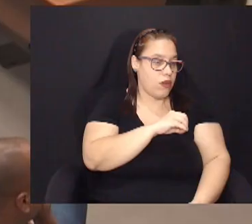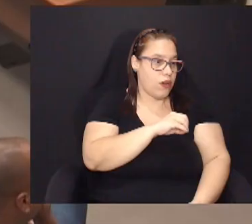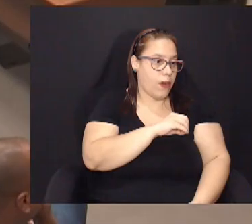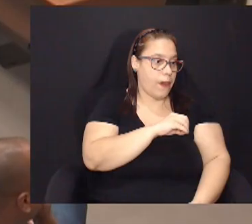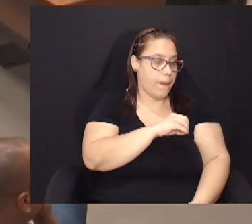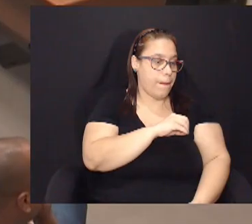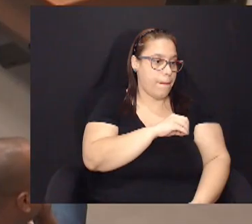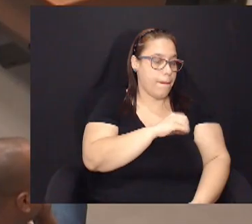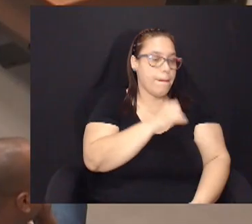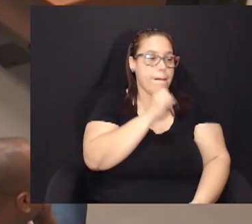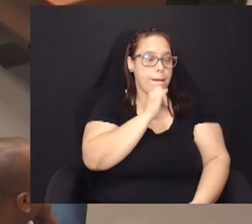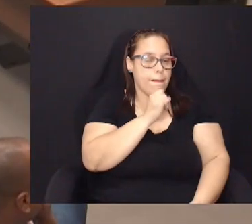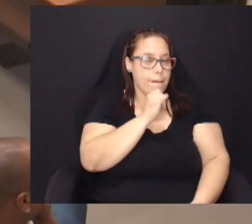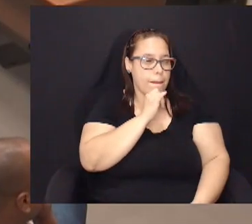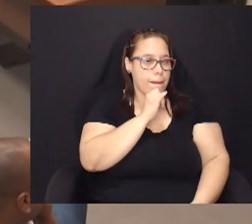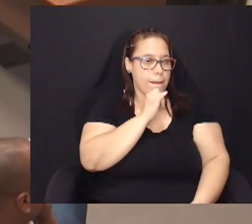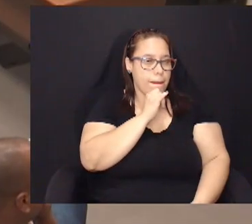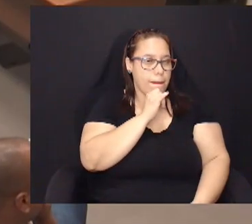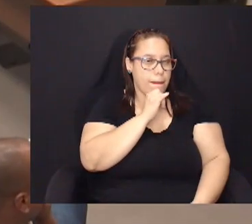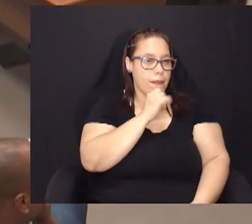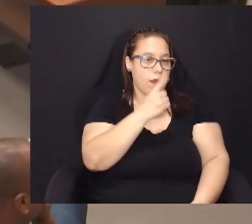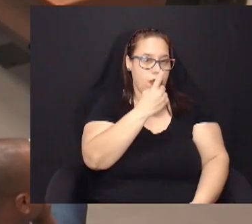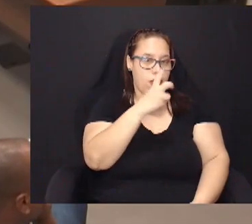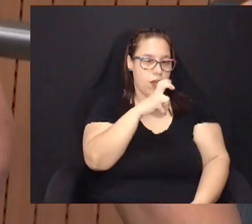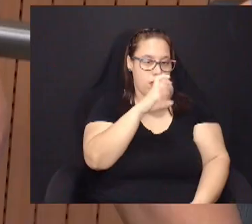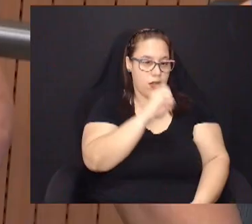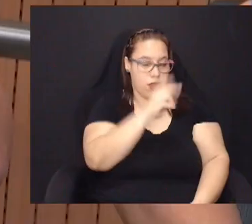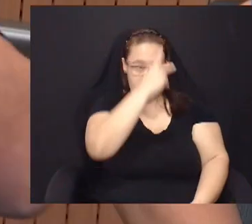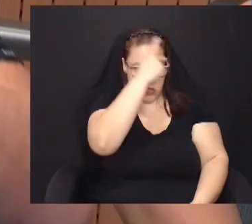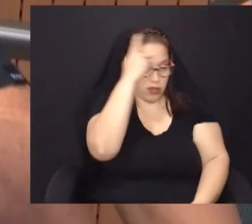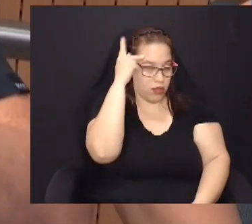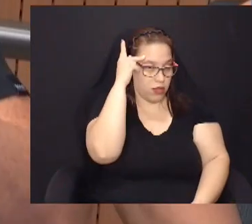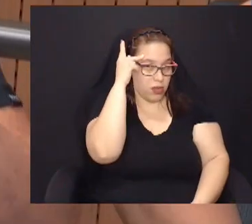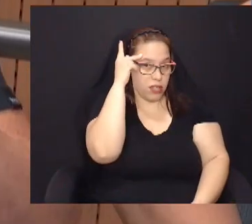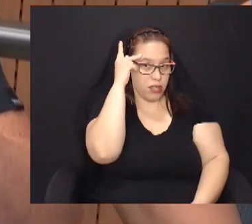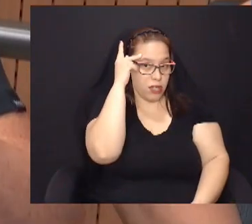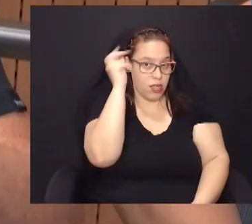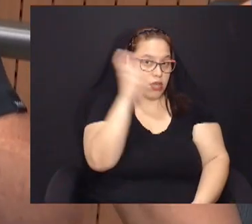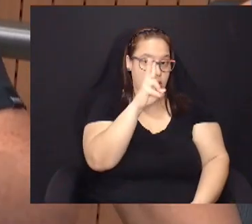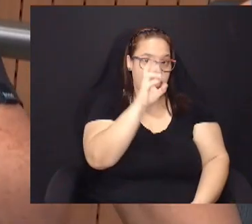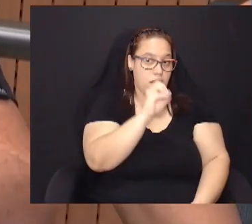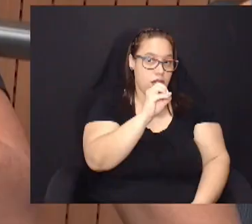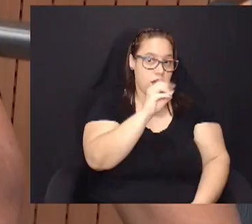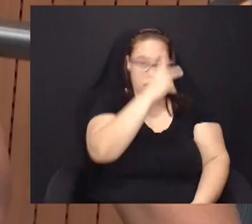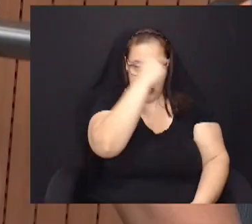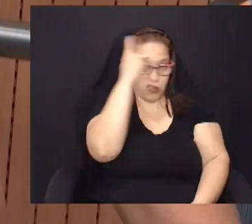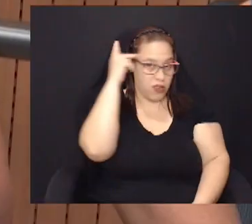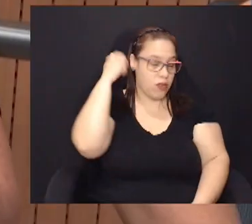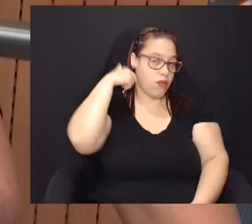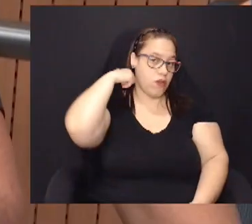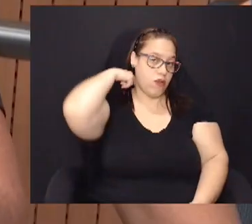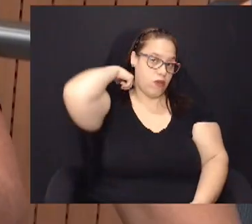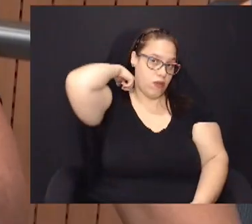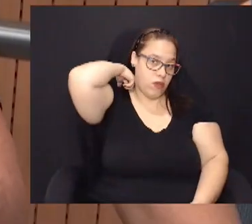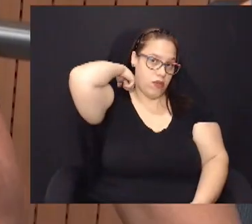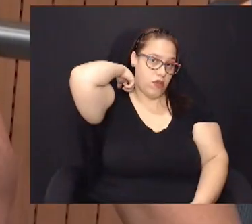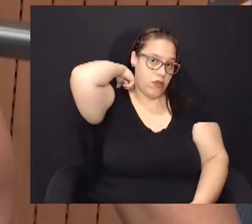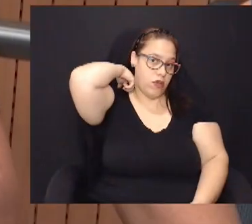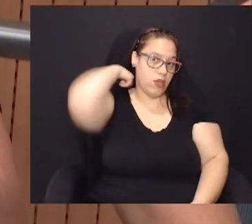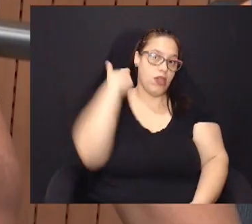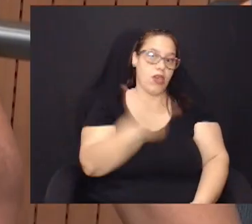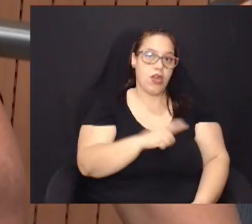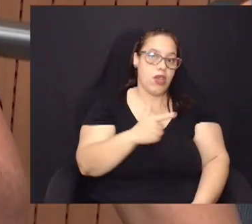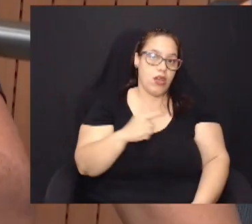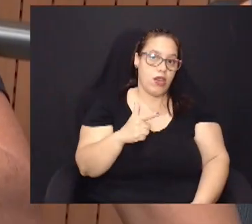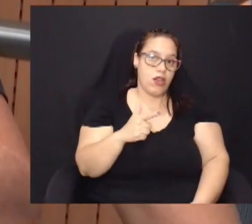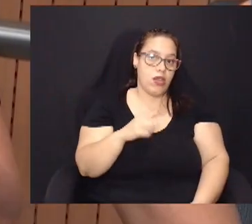por exemplo, funciona até 150 pessoas, a gente está com 50 pessoas, por exemplo, entendeu? E não tem entretenimento, constatou que não